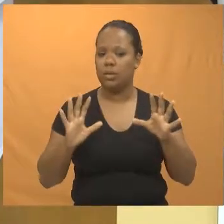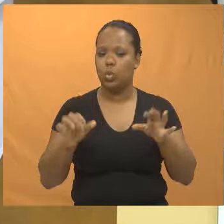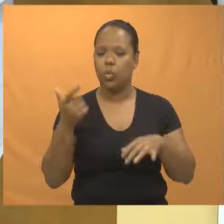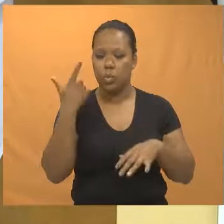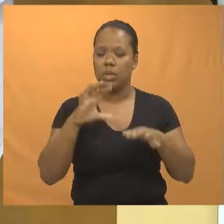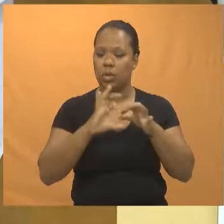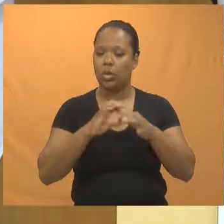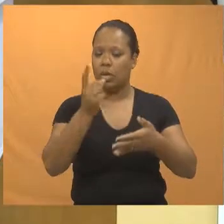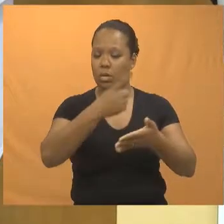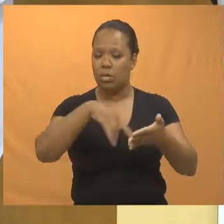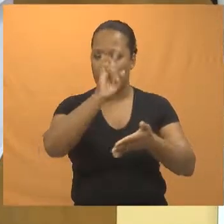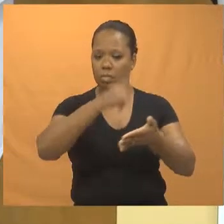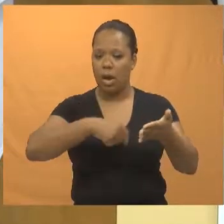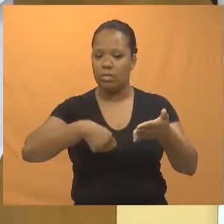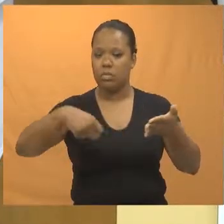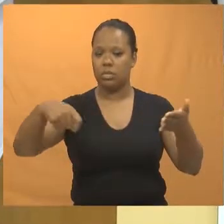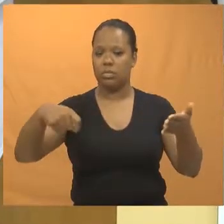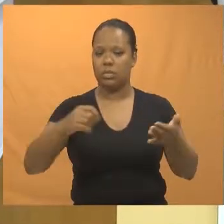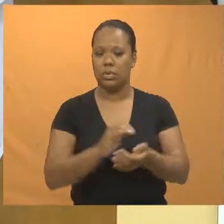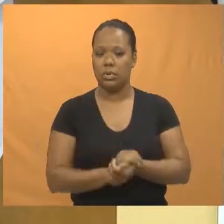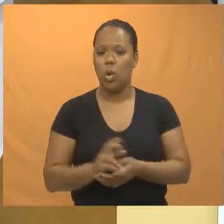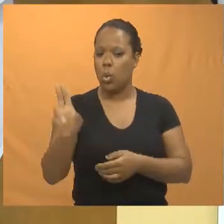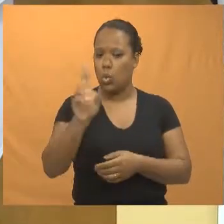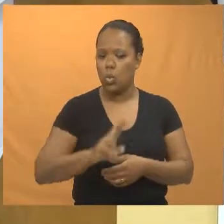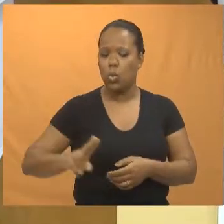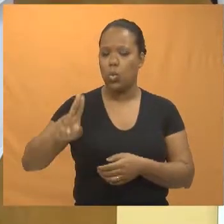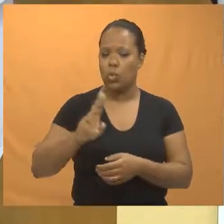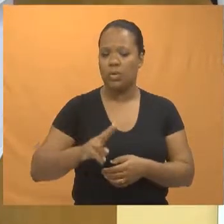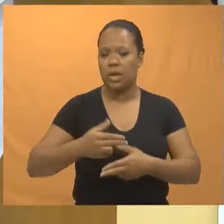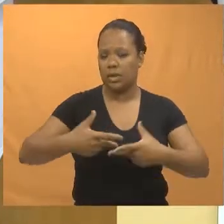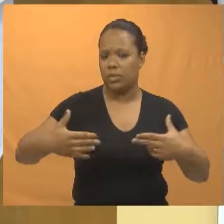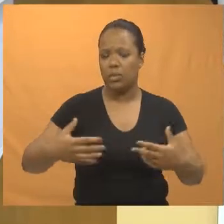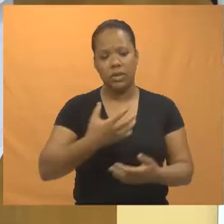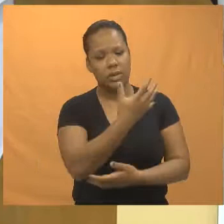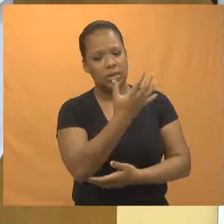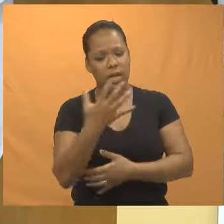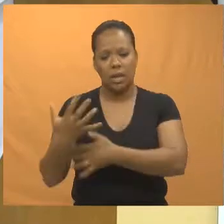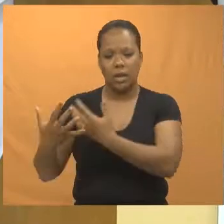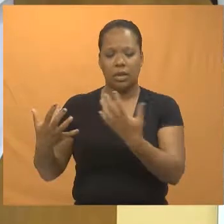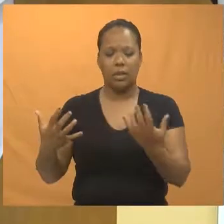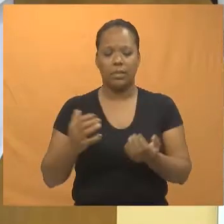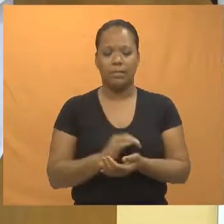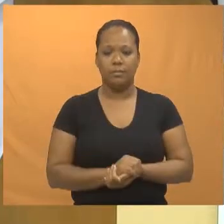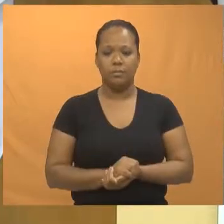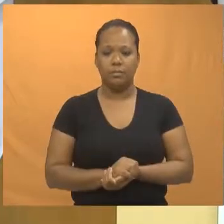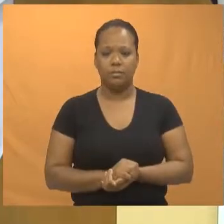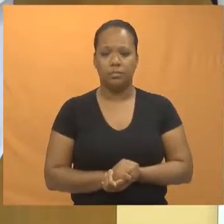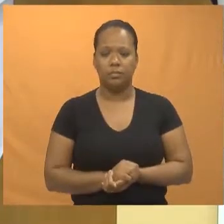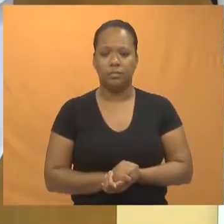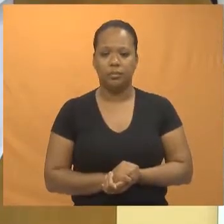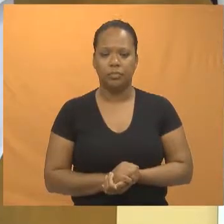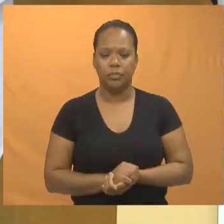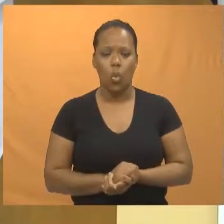ou empreendimentos utilizadores de recursos ambientais efetiva ou